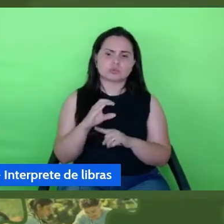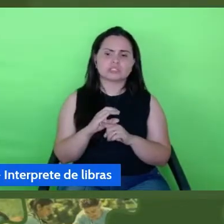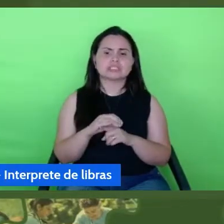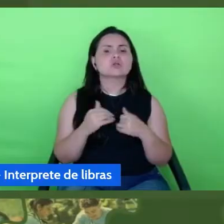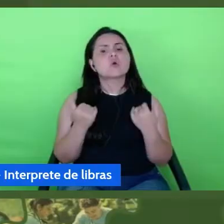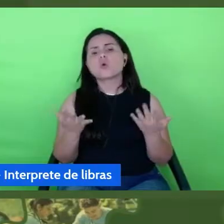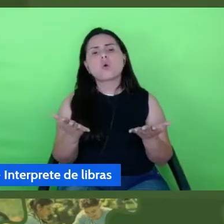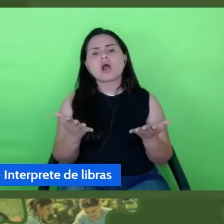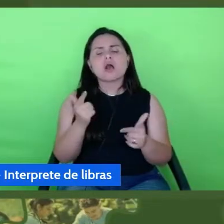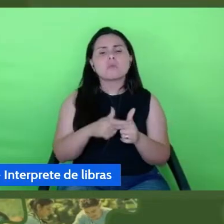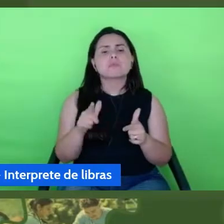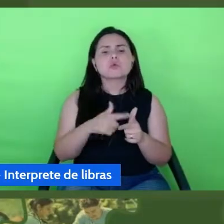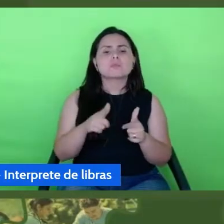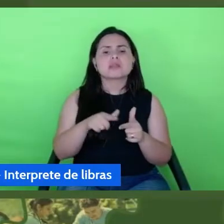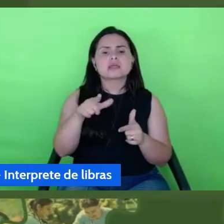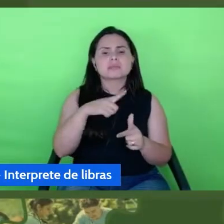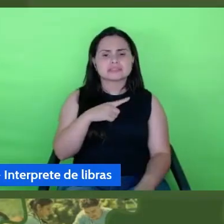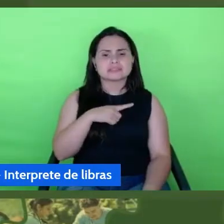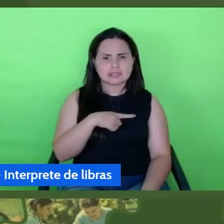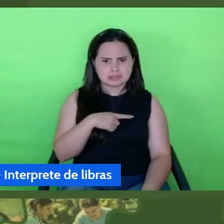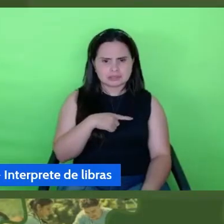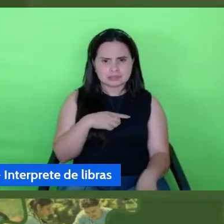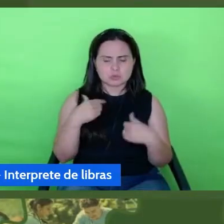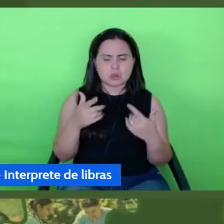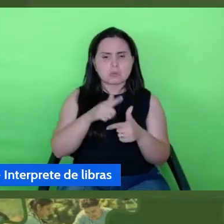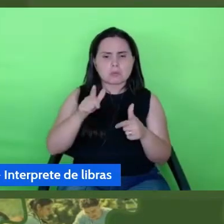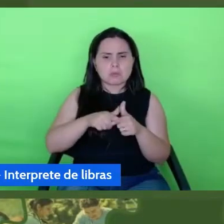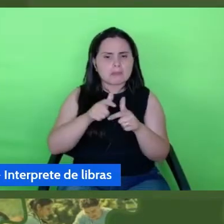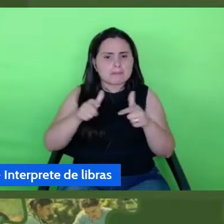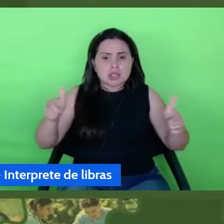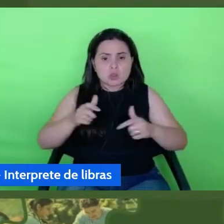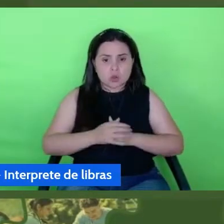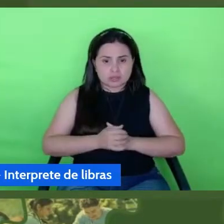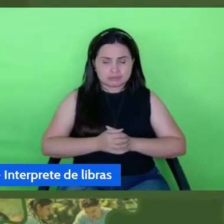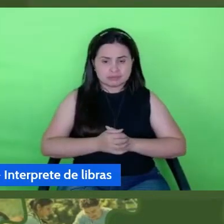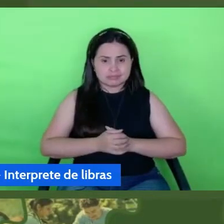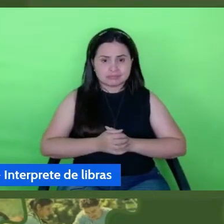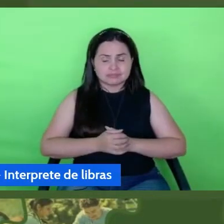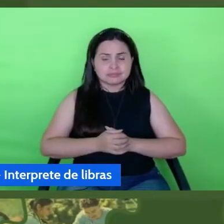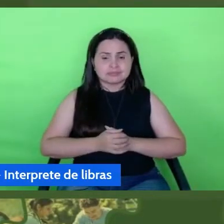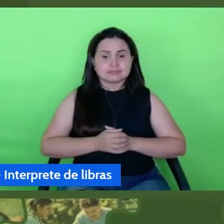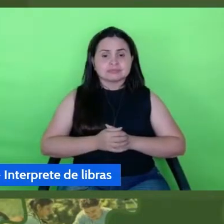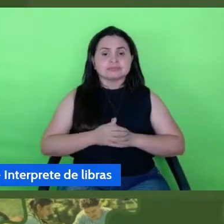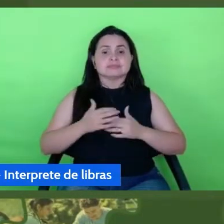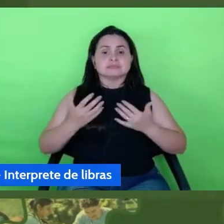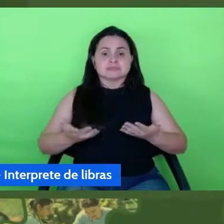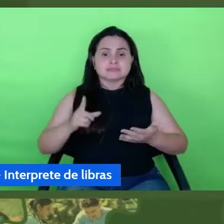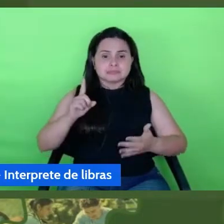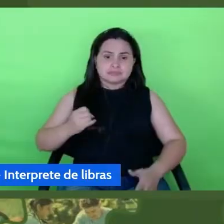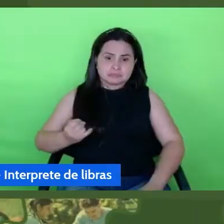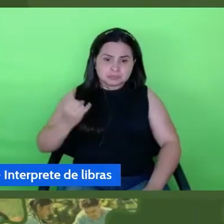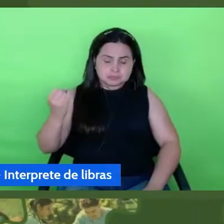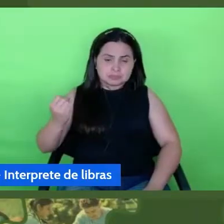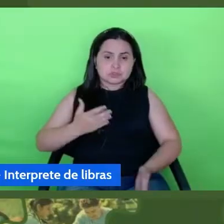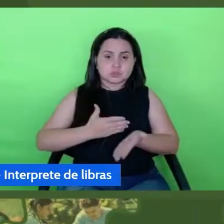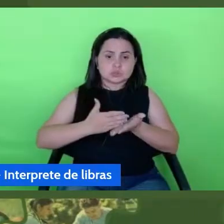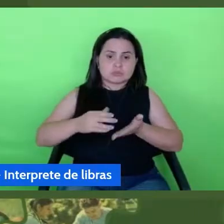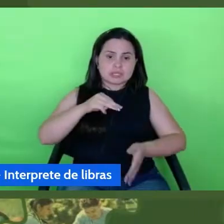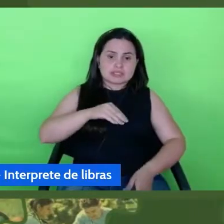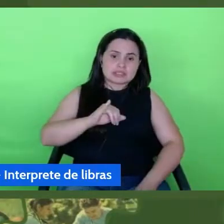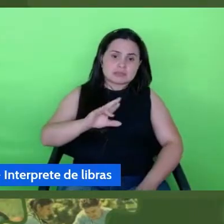é o problema que te aflige? Qual é o problema maior? E aí, Oswaldo, como você bem disse, é importante. Começa micro,